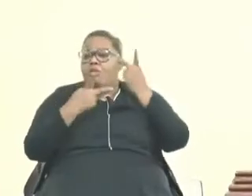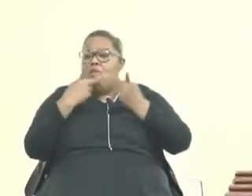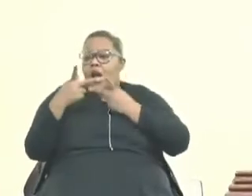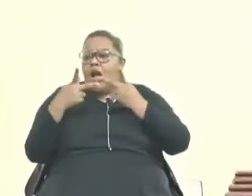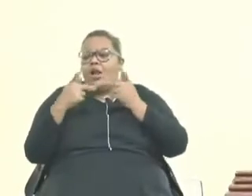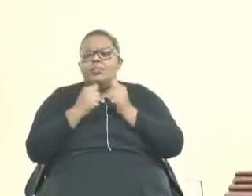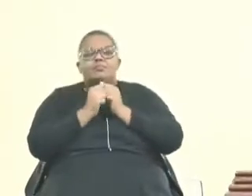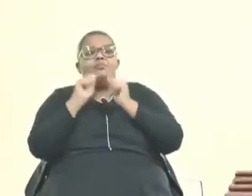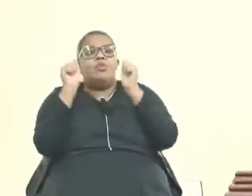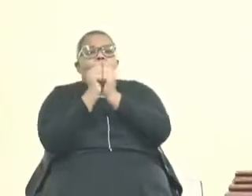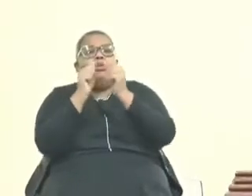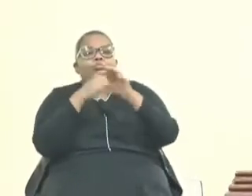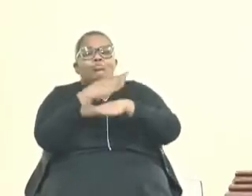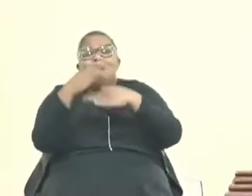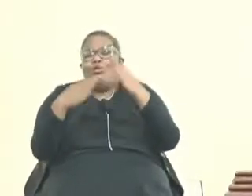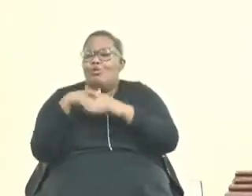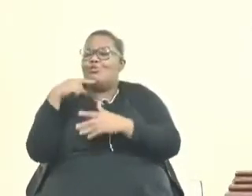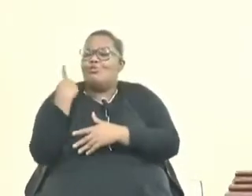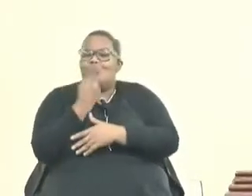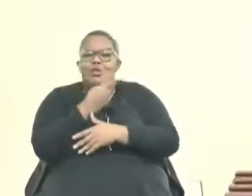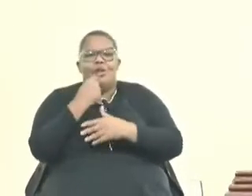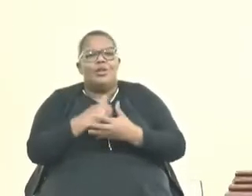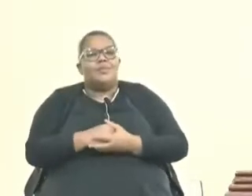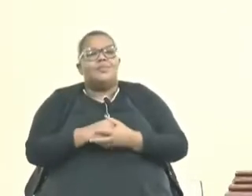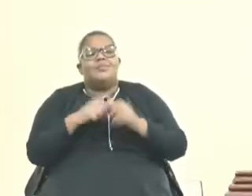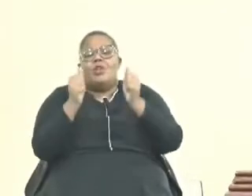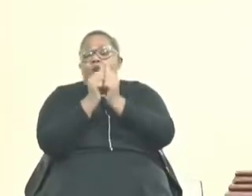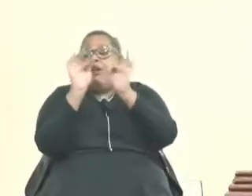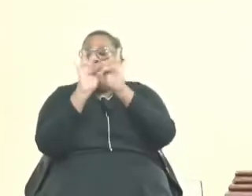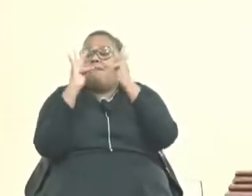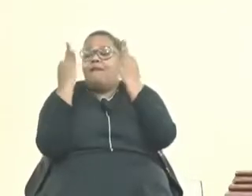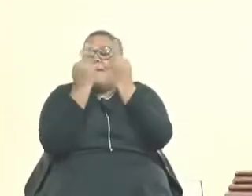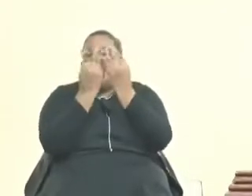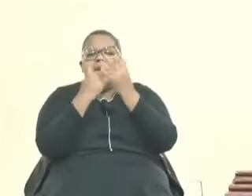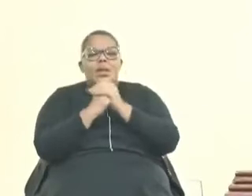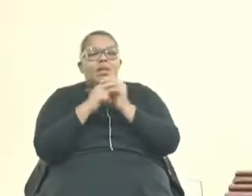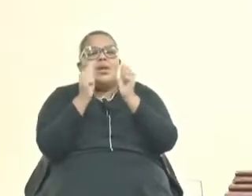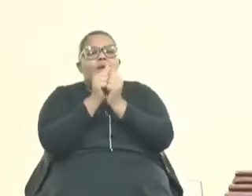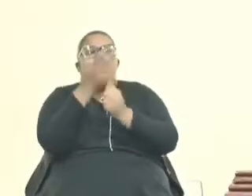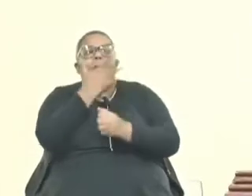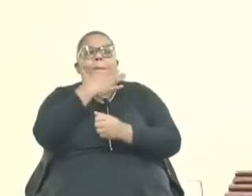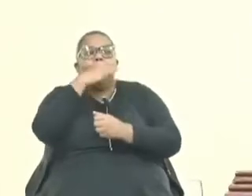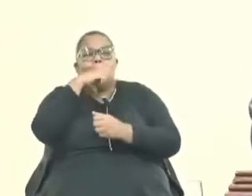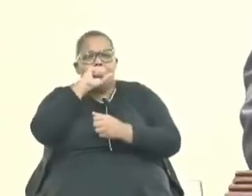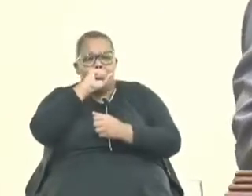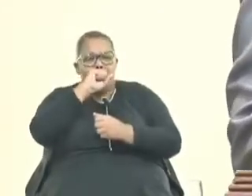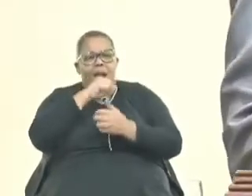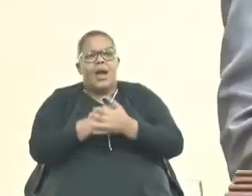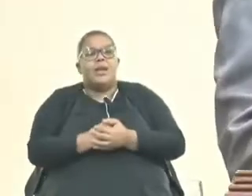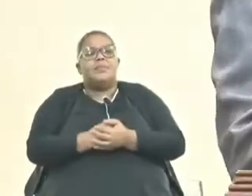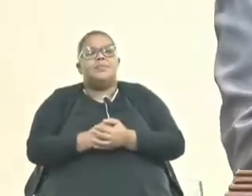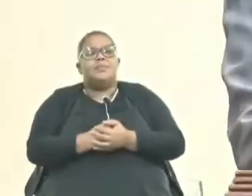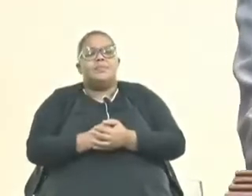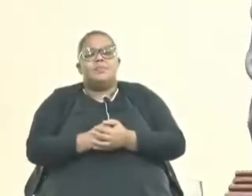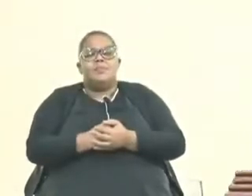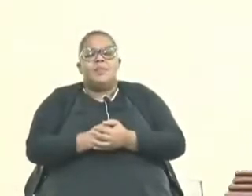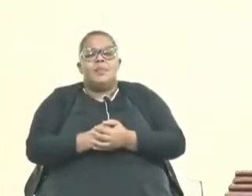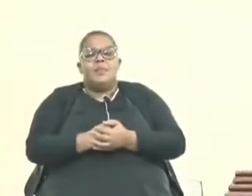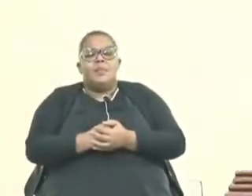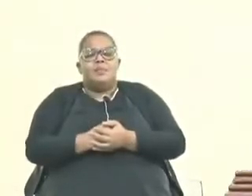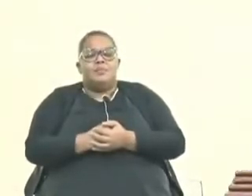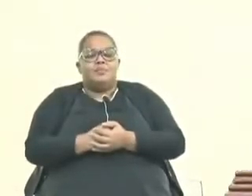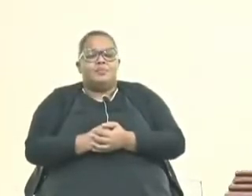a família é o chefe do lá O sacerdote lá o pai e a mãe não pode perder a autoridade